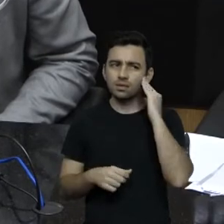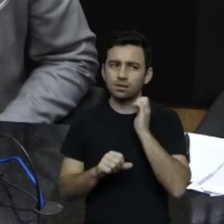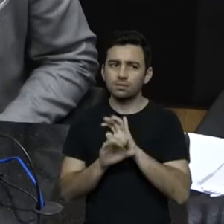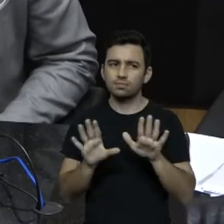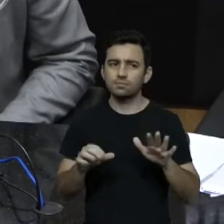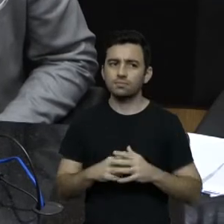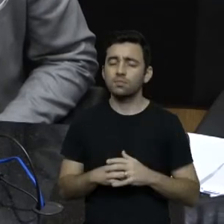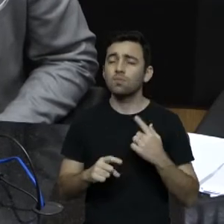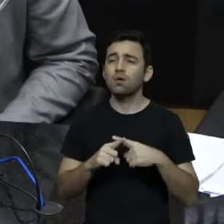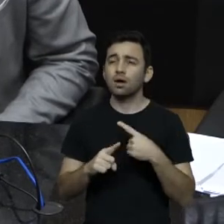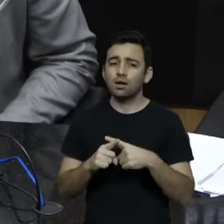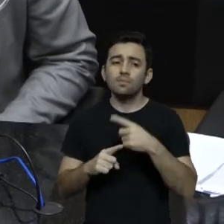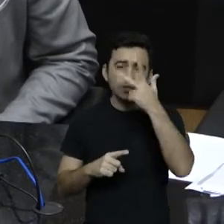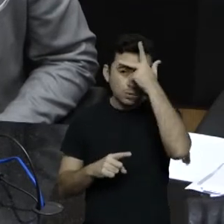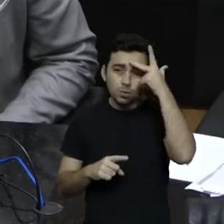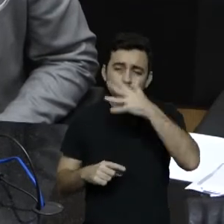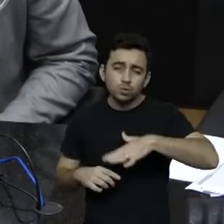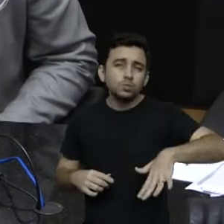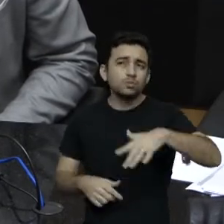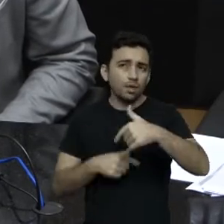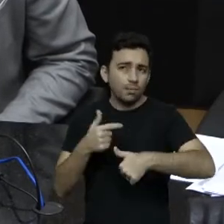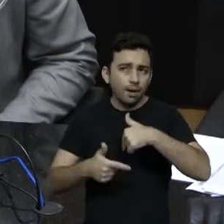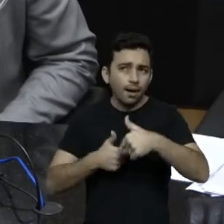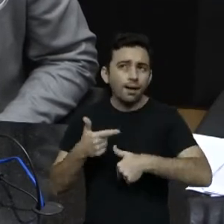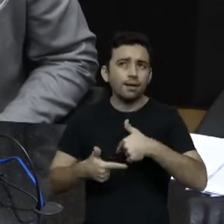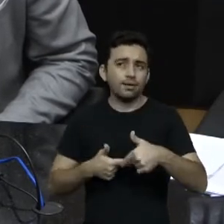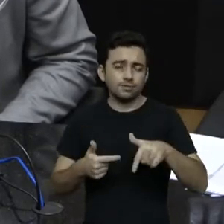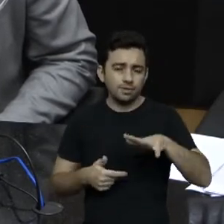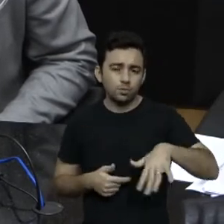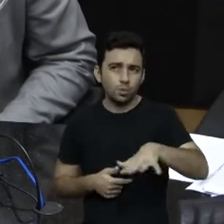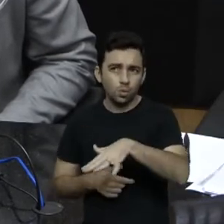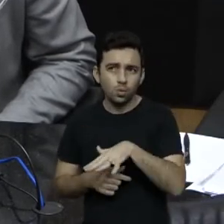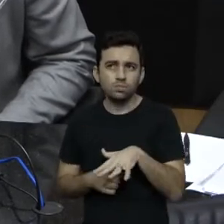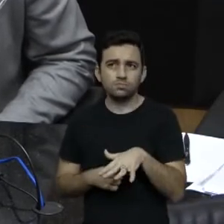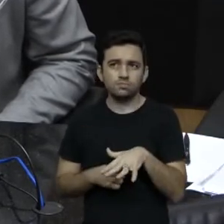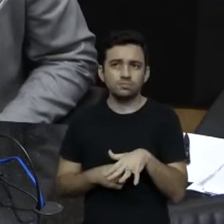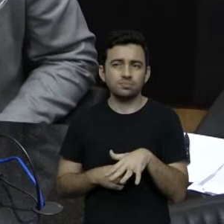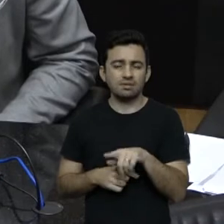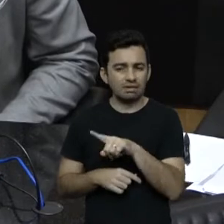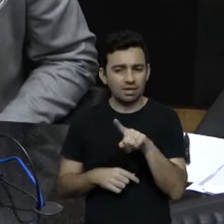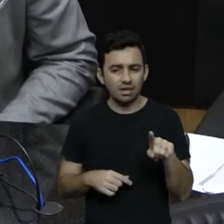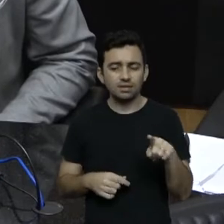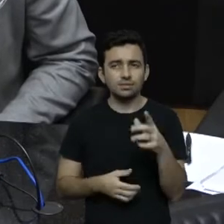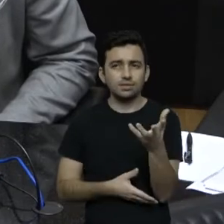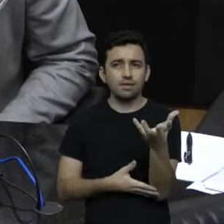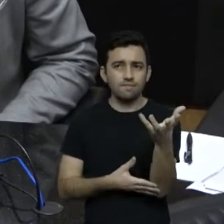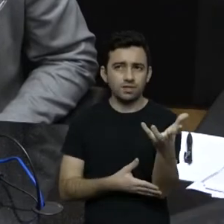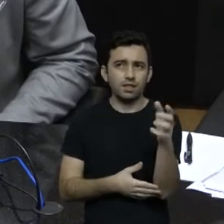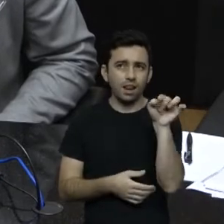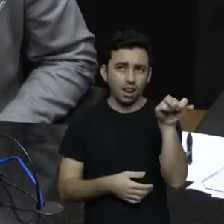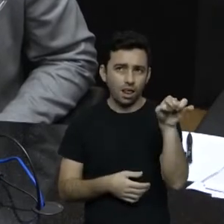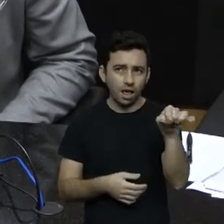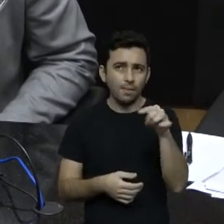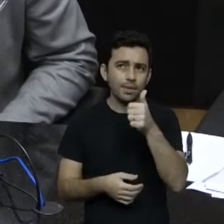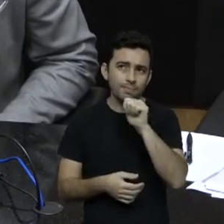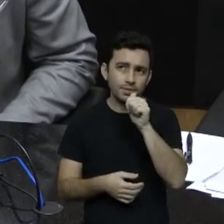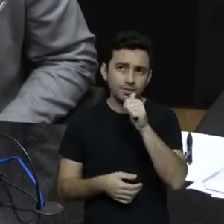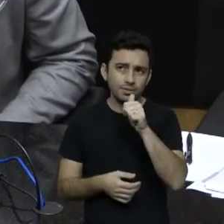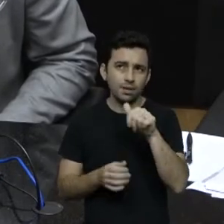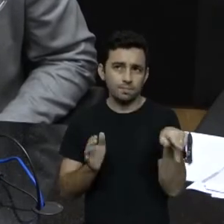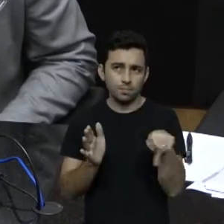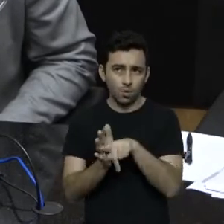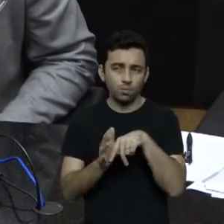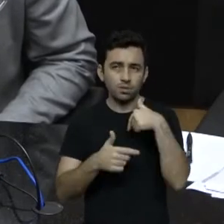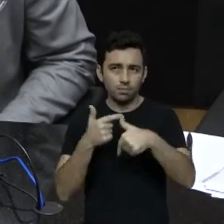aquelas pessoas que trabalham nesses setores e que se servir uma bebida faz parte do trabalho